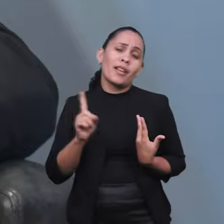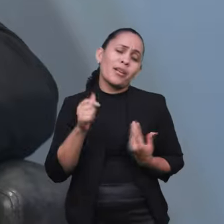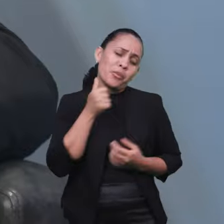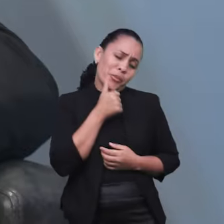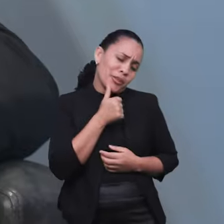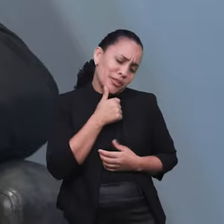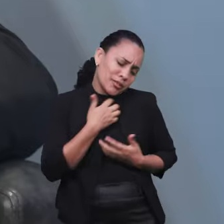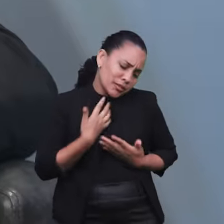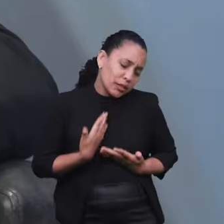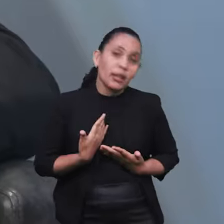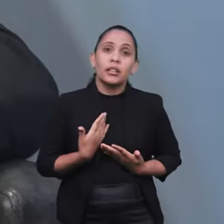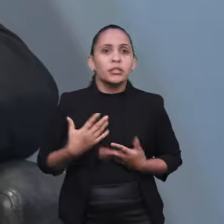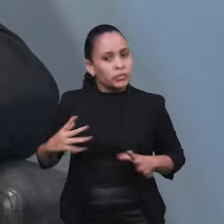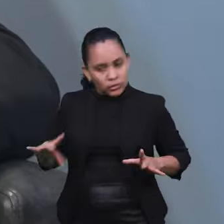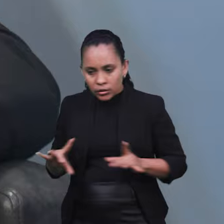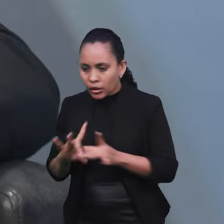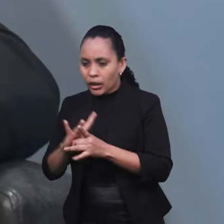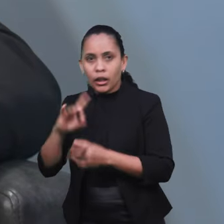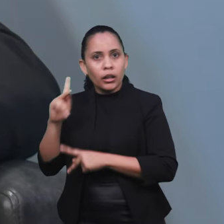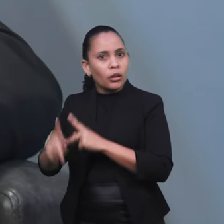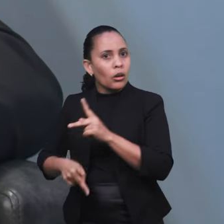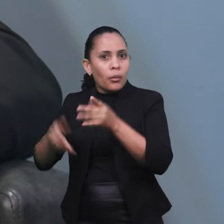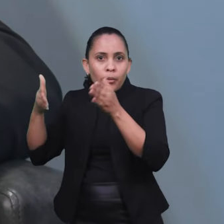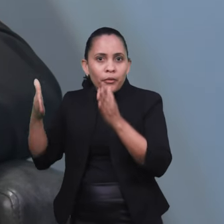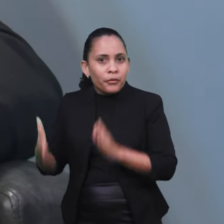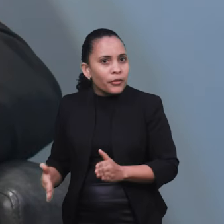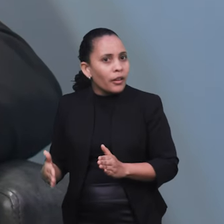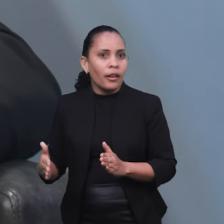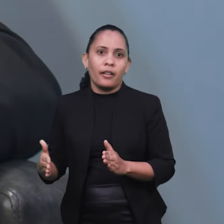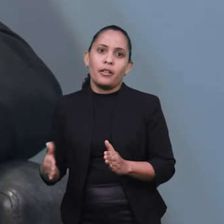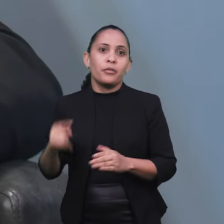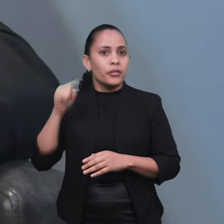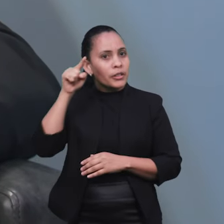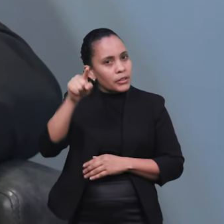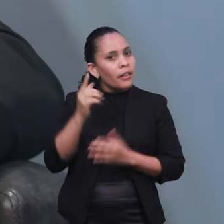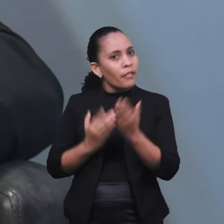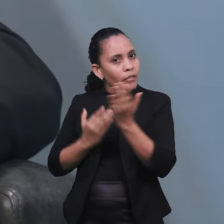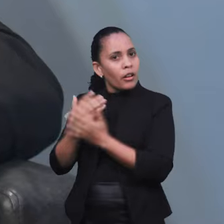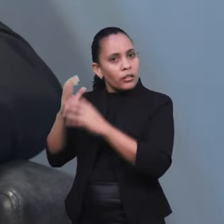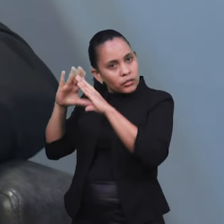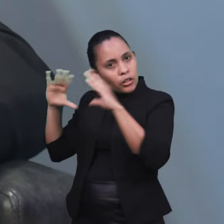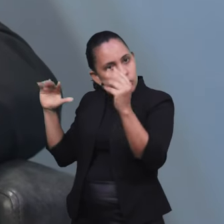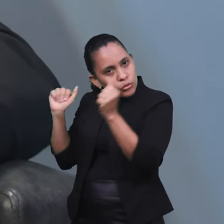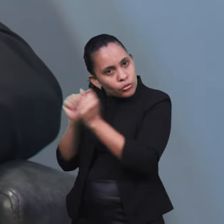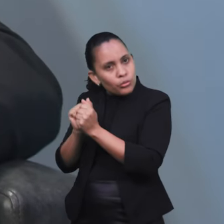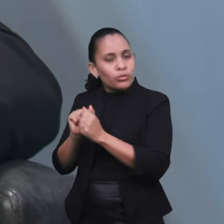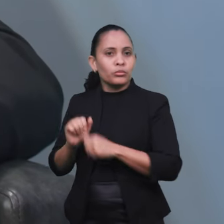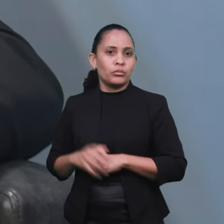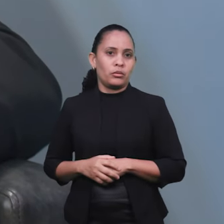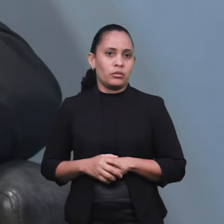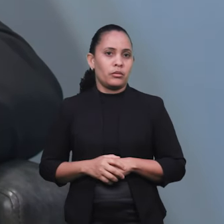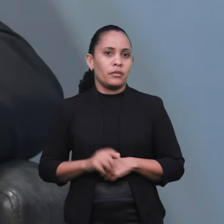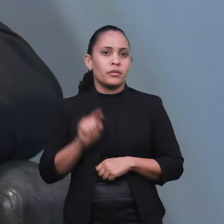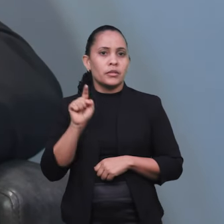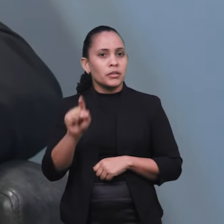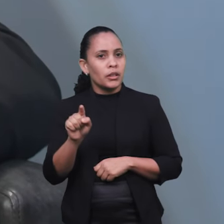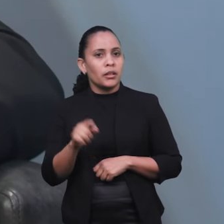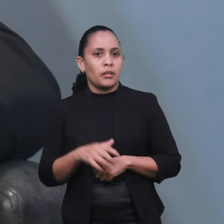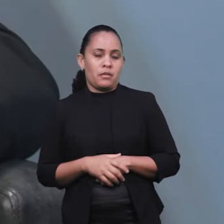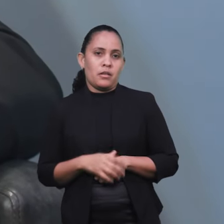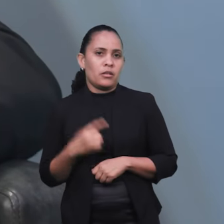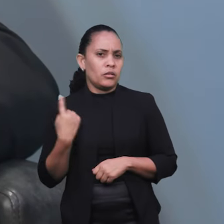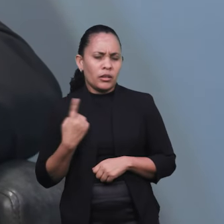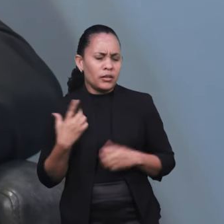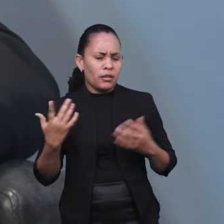aquela irmãzinha. Mas faz parte do corpo. É parte do corpo. Nenhuma unha ficará. Você vai entrar na terra junto conosco. Você não pode não